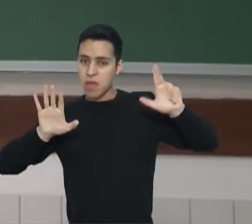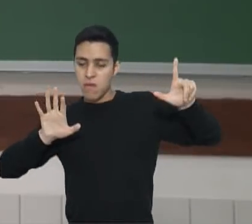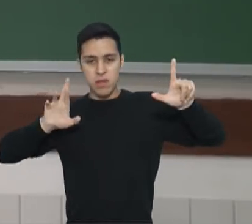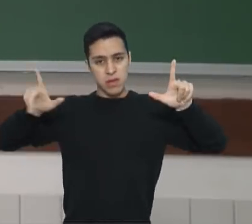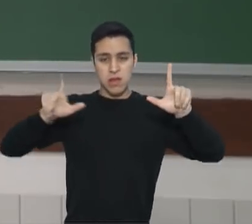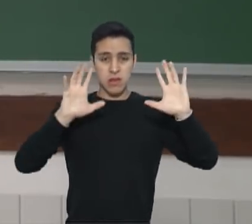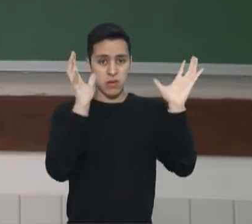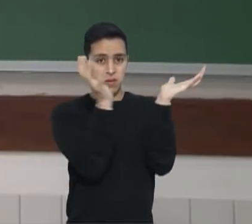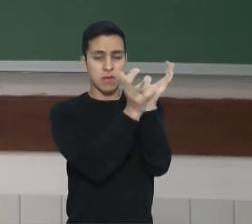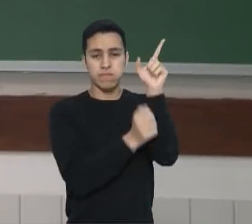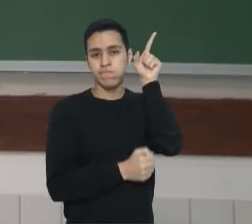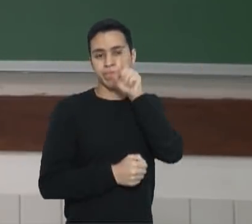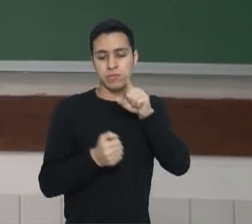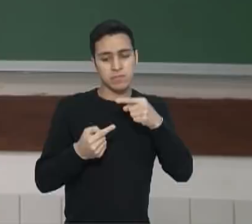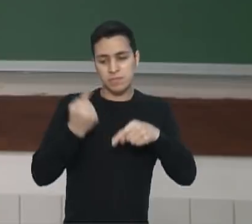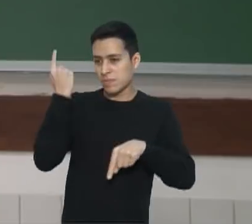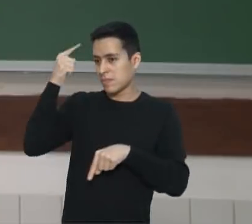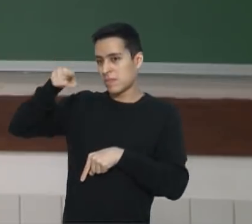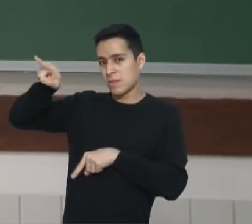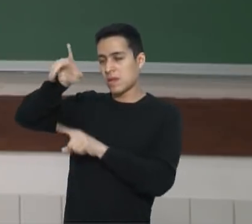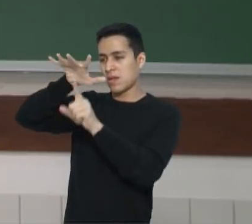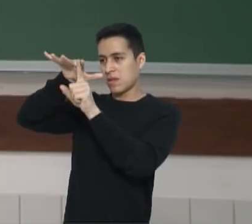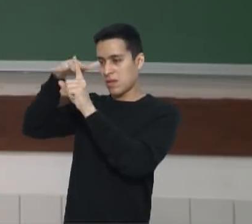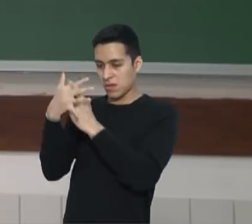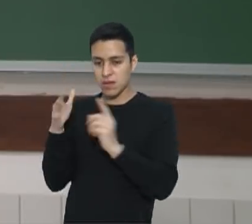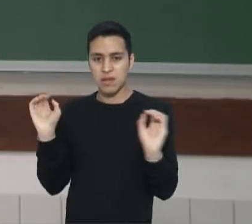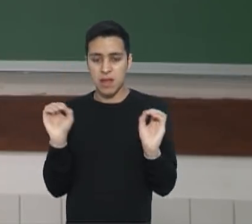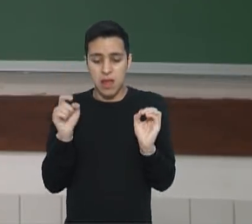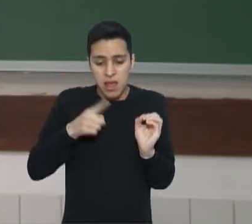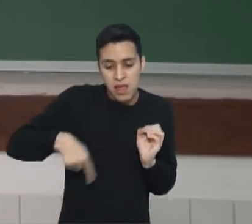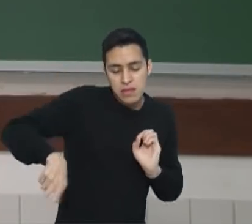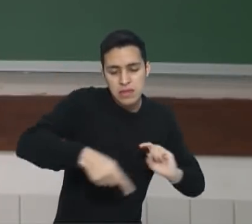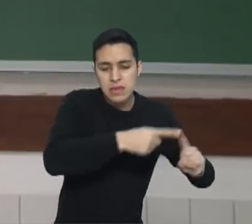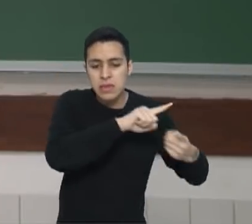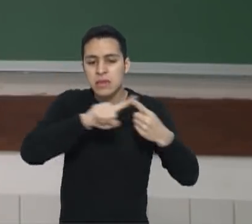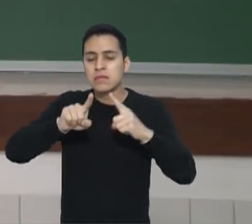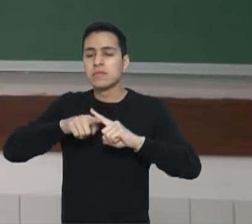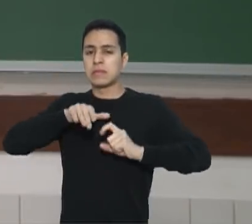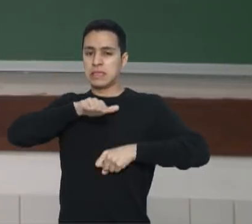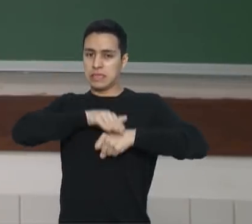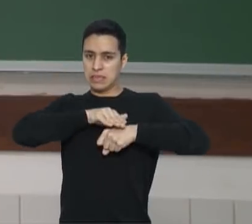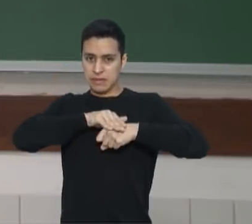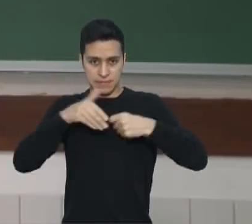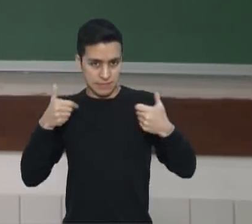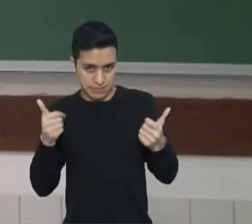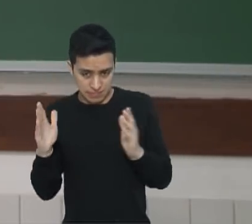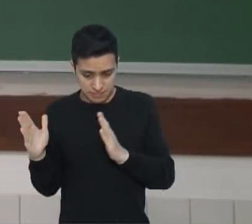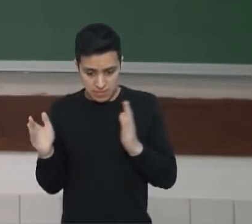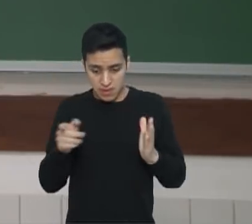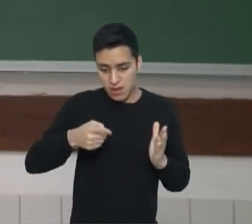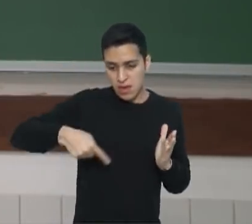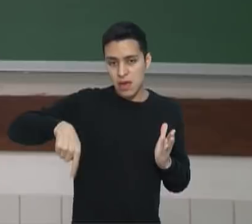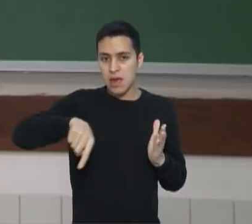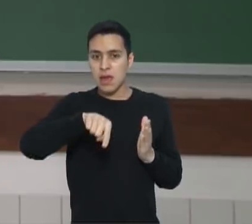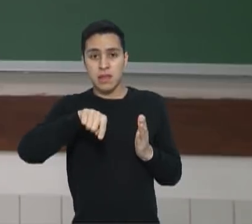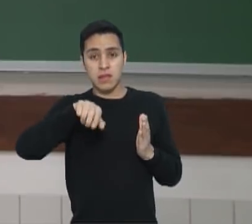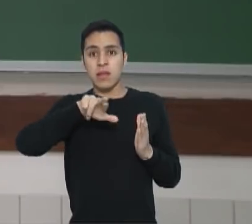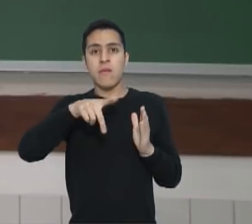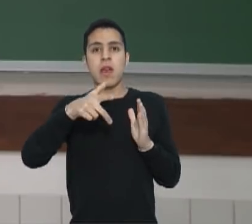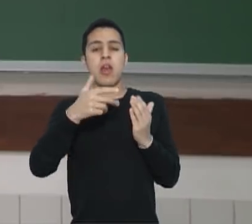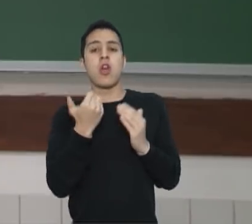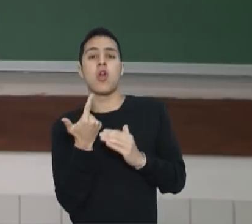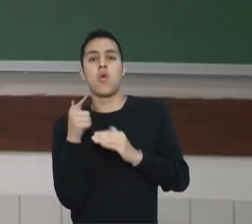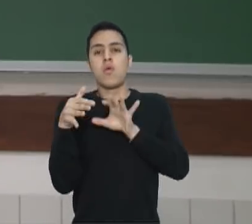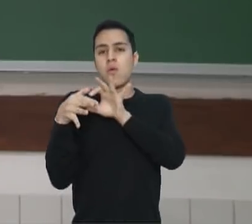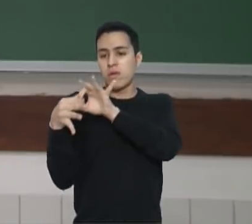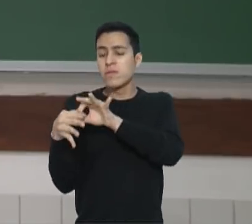Unidos, ao bloco capitalista, nem aos socialistas, ao bloco liderado pela União Soviética. Tudo bem? Eles não estão fora do contexto, mas